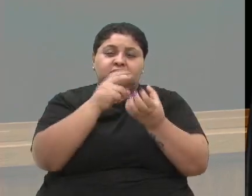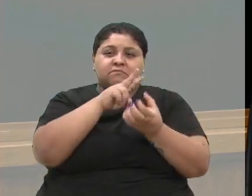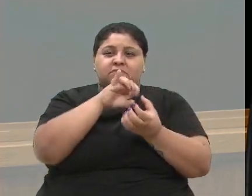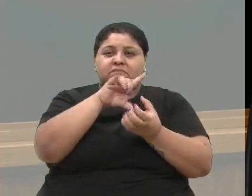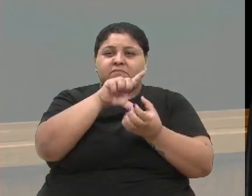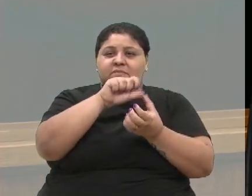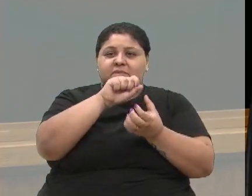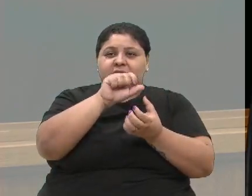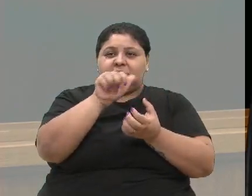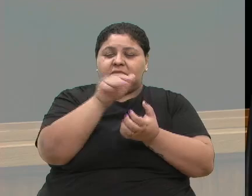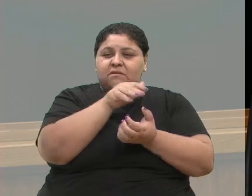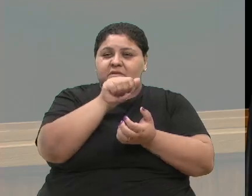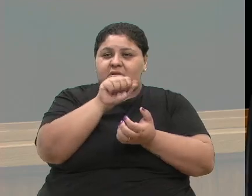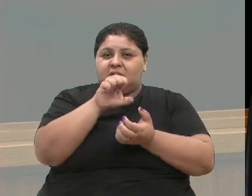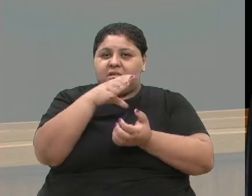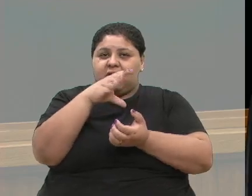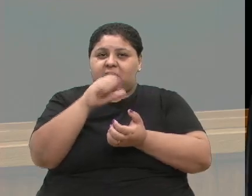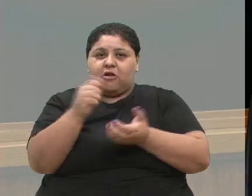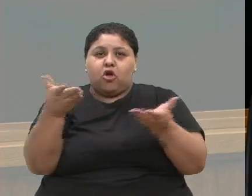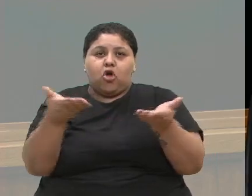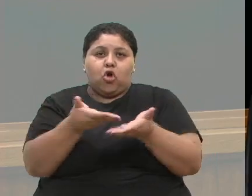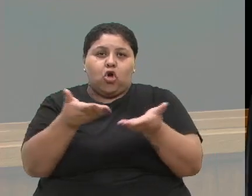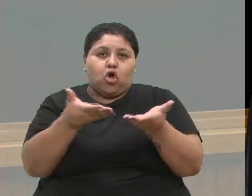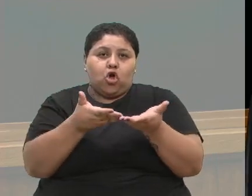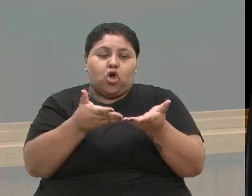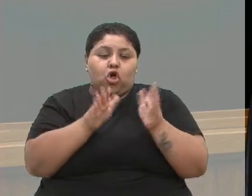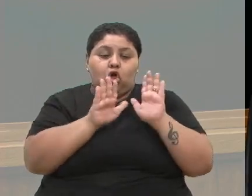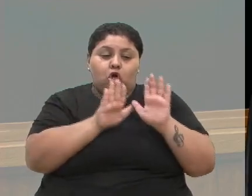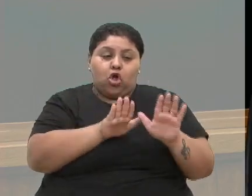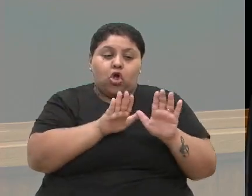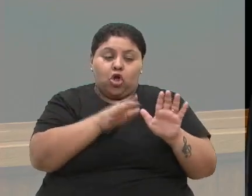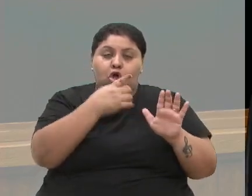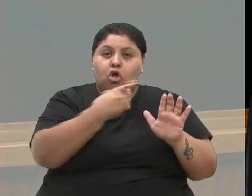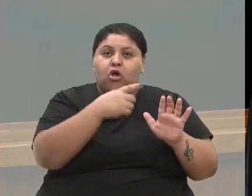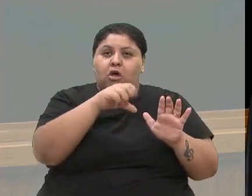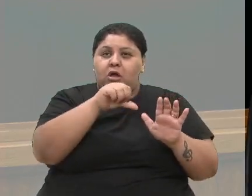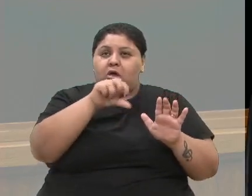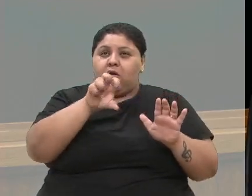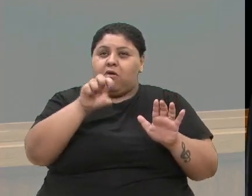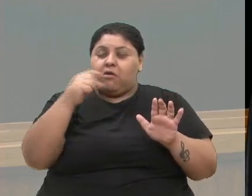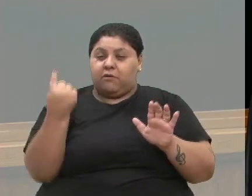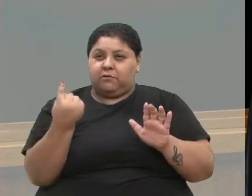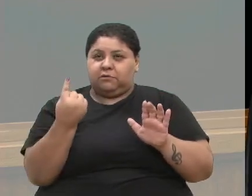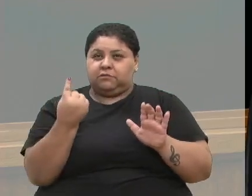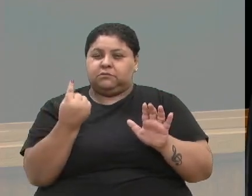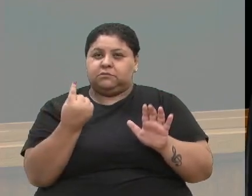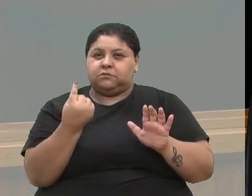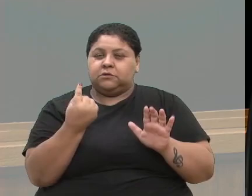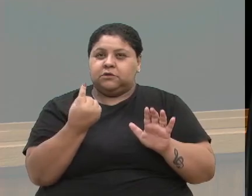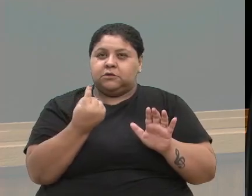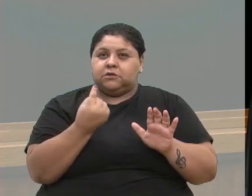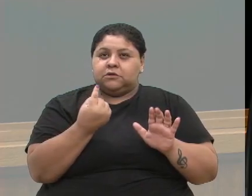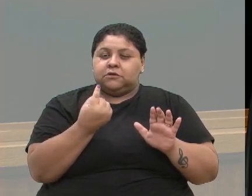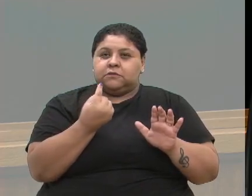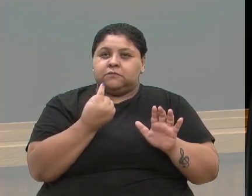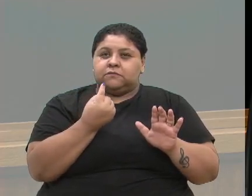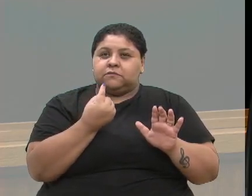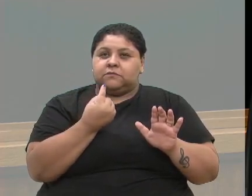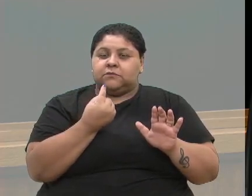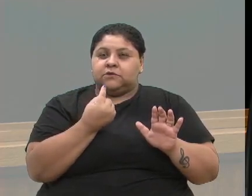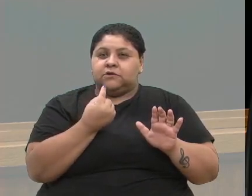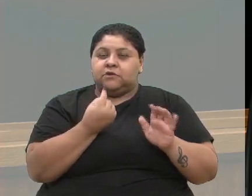Seca, onde ele se estabeleceu ainda em 1951, e ele